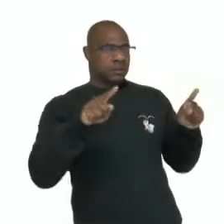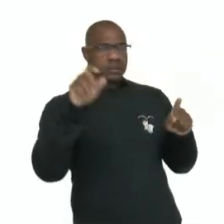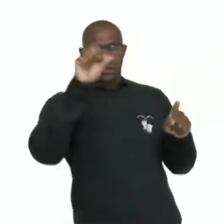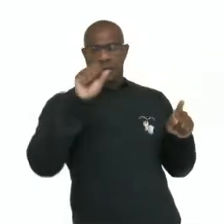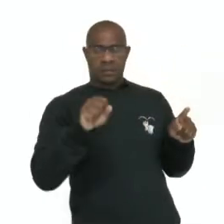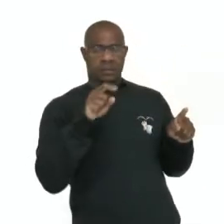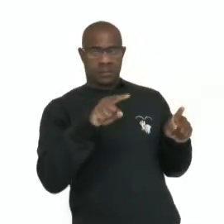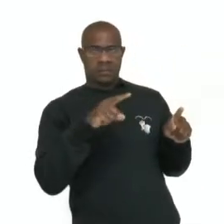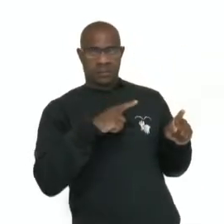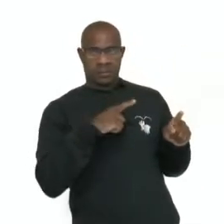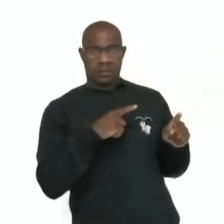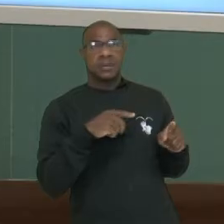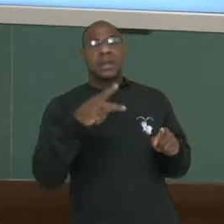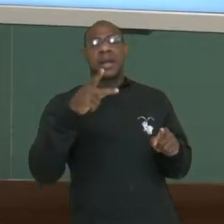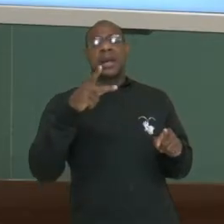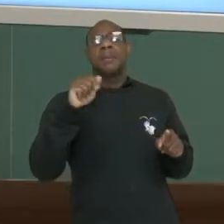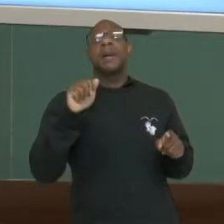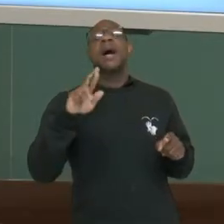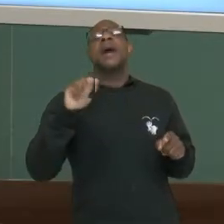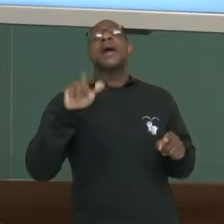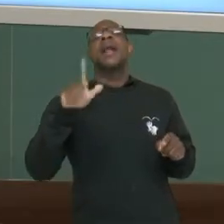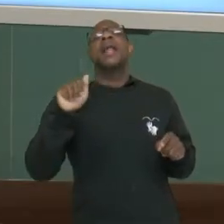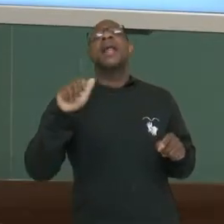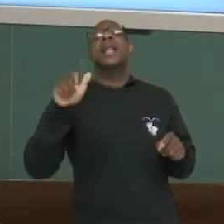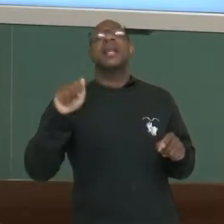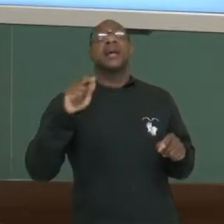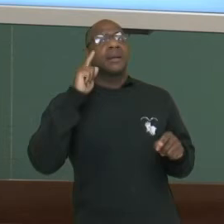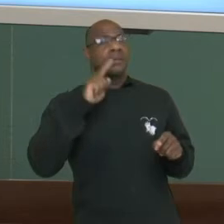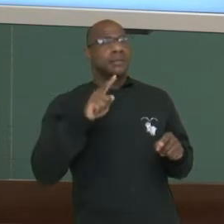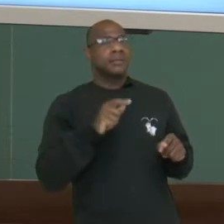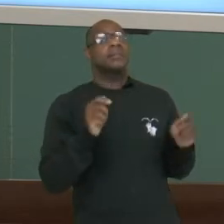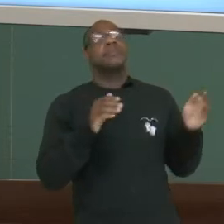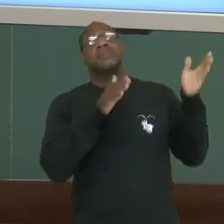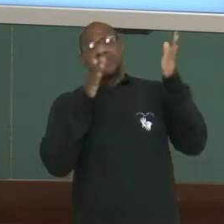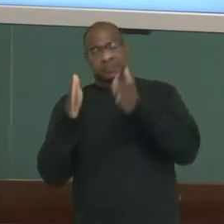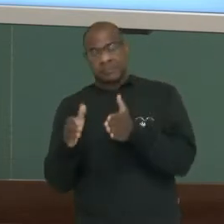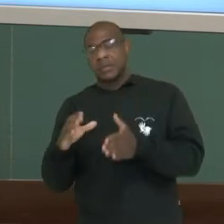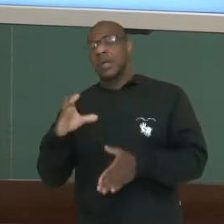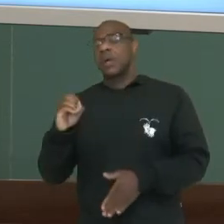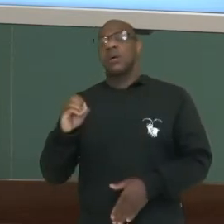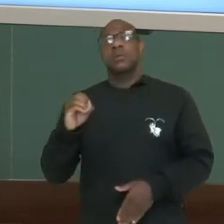S para dizer que elas são paralelas. Eu posso ter que elas são